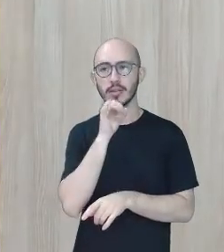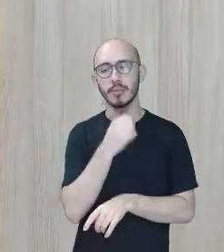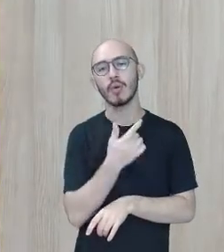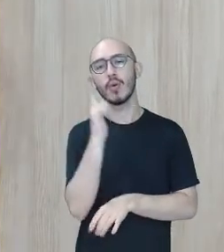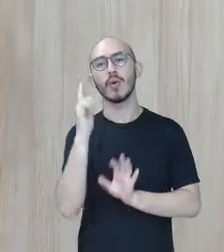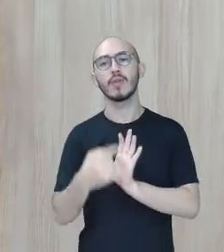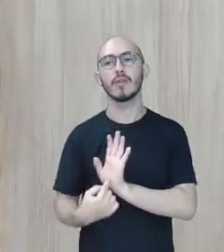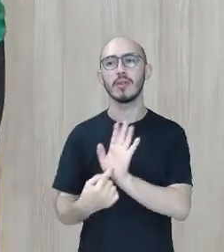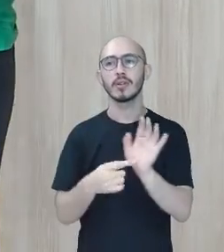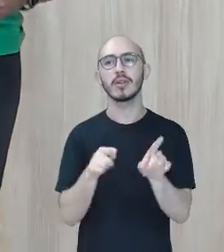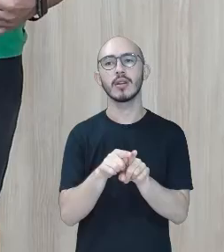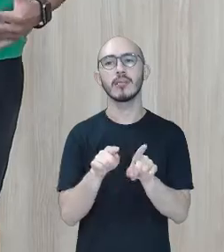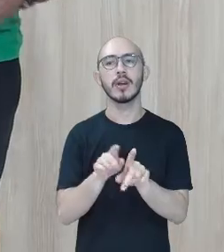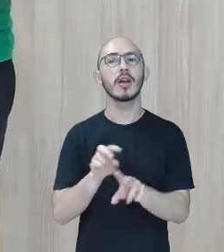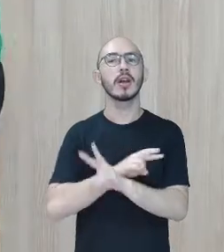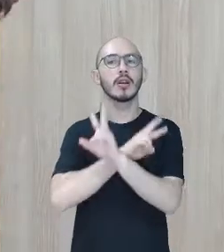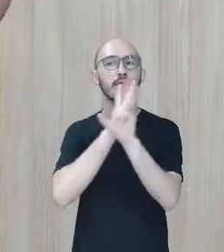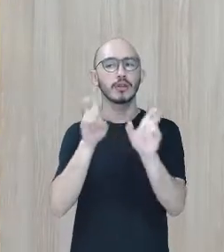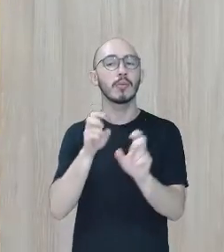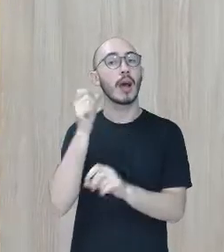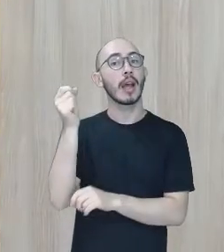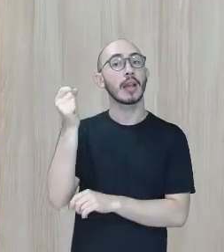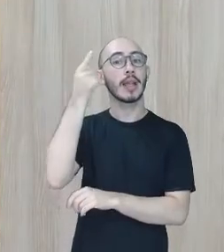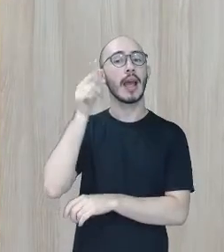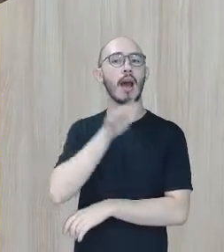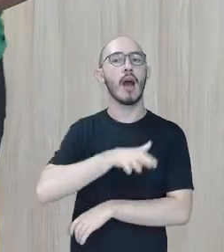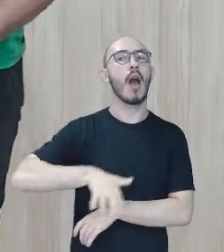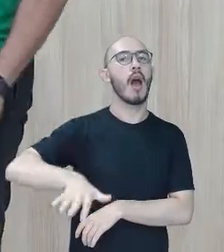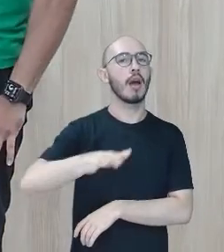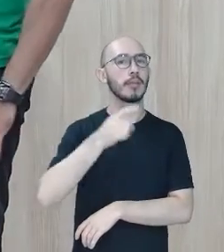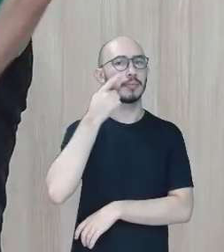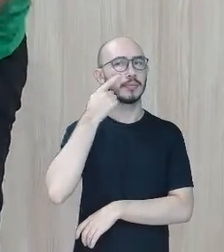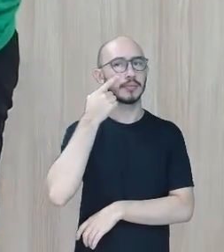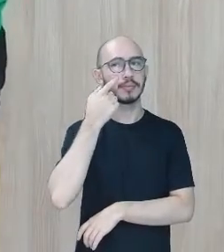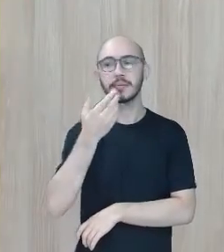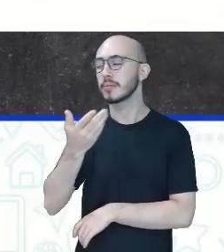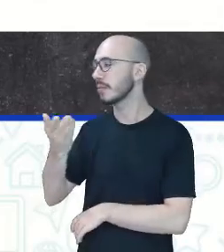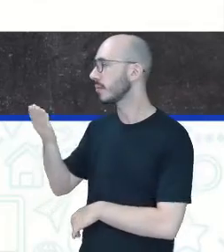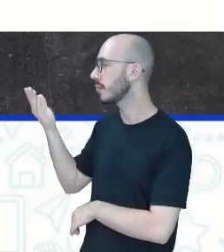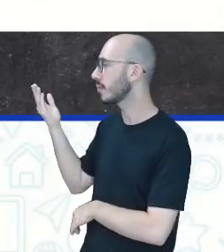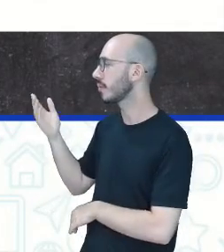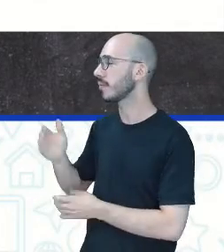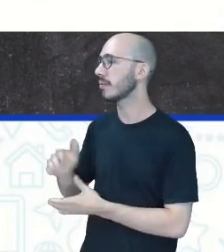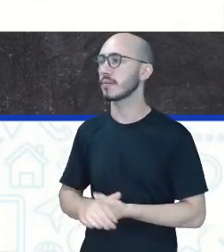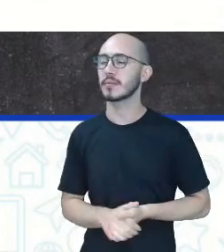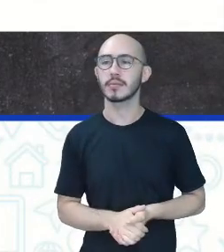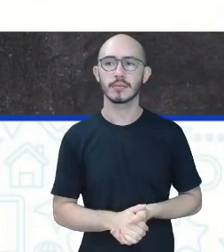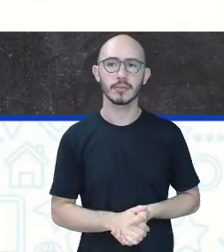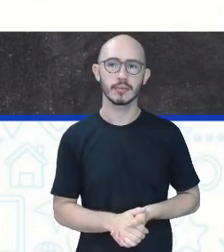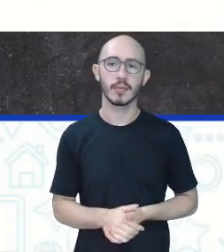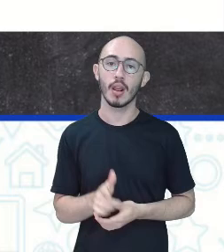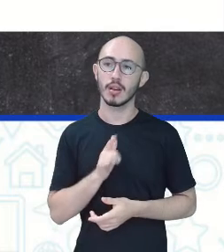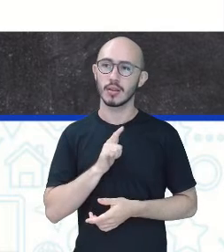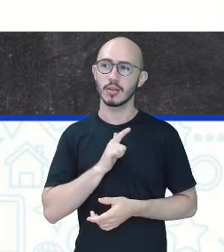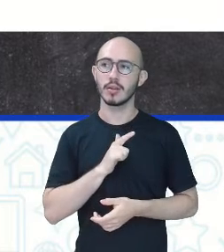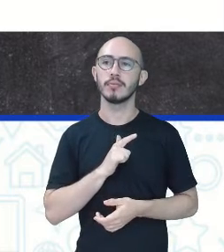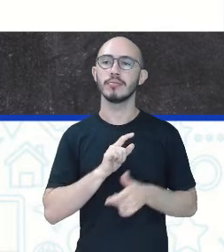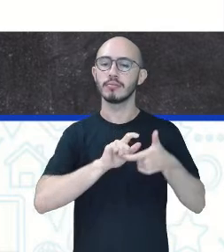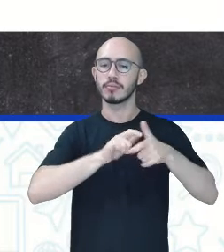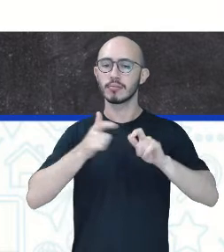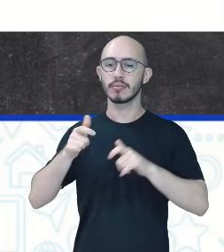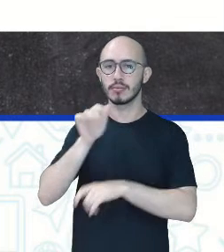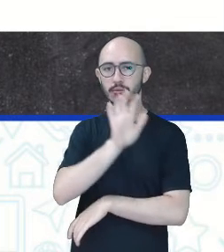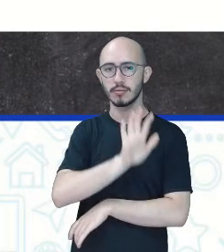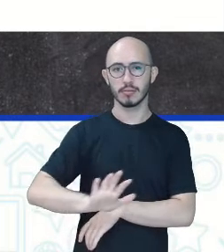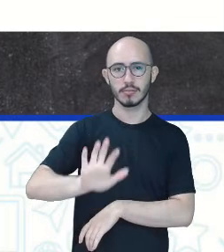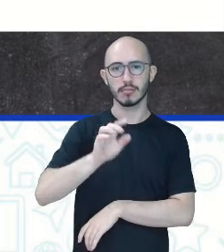resolver, certo? Referente a essa ideia aí de área, tá bom? Tenho aí, ó, uma figura,